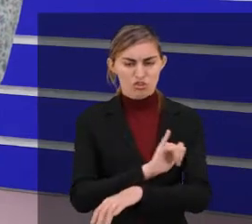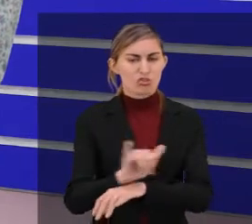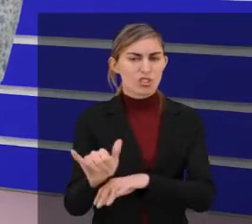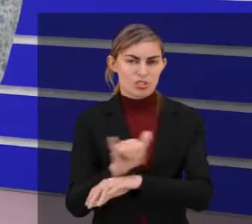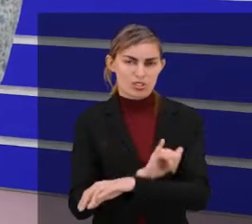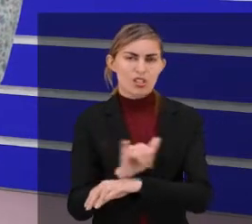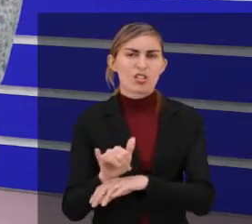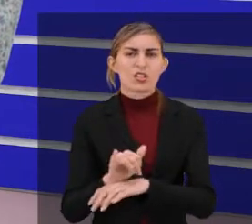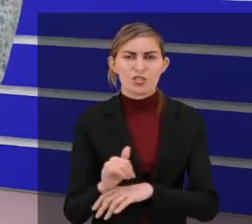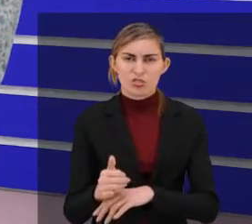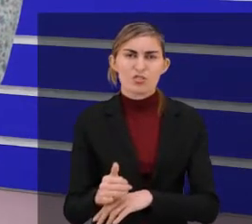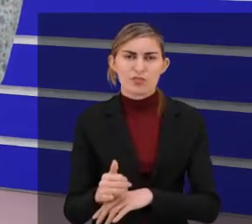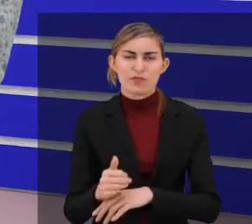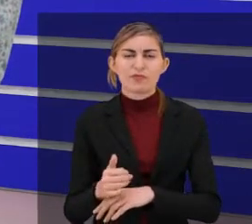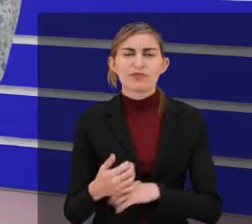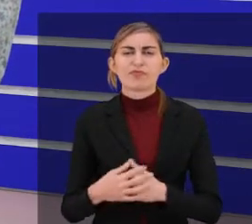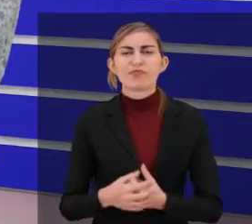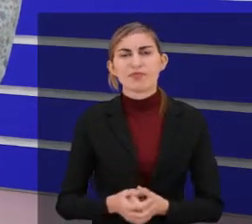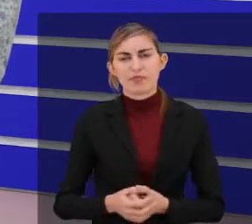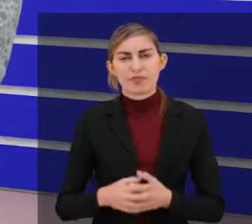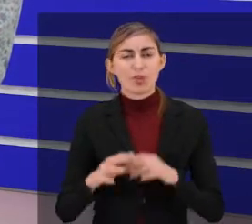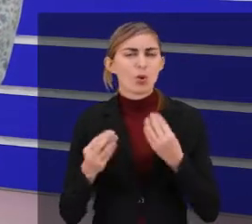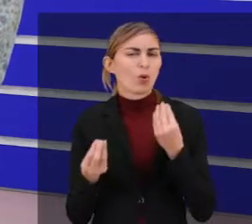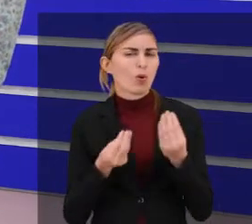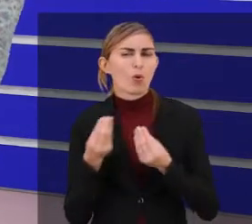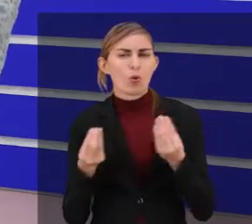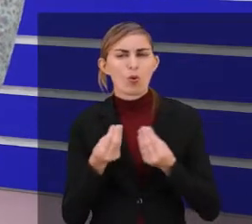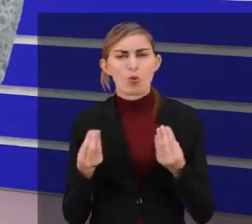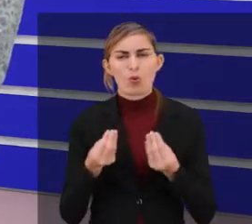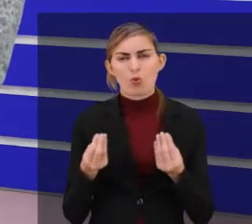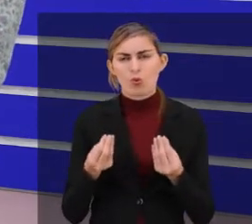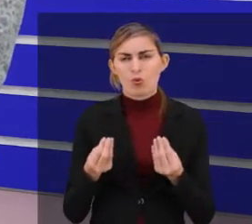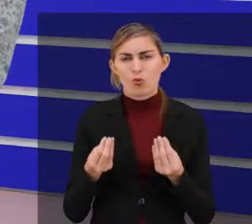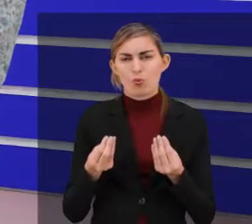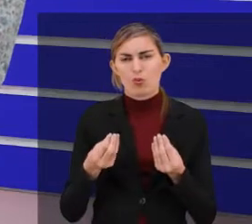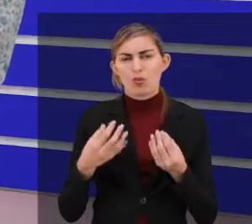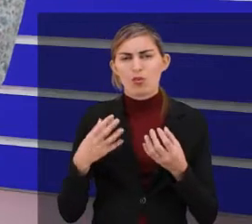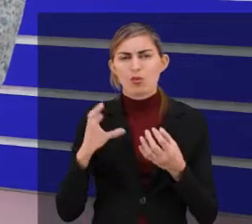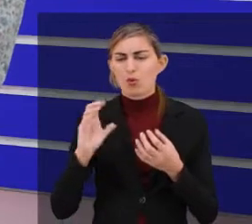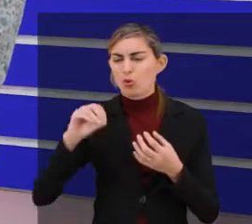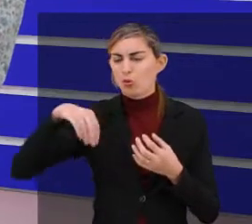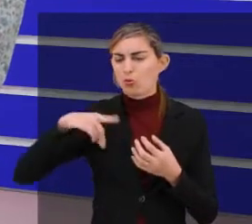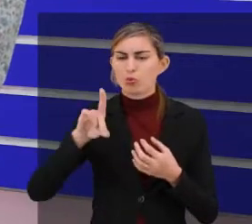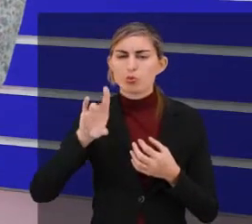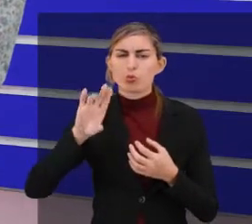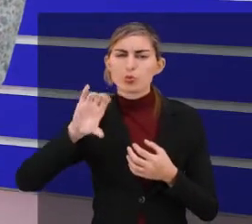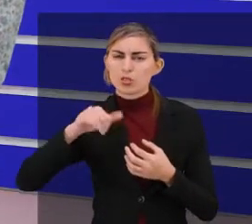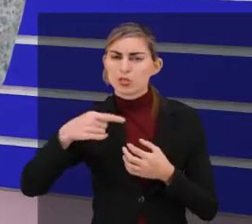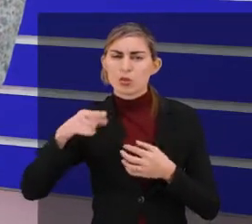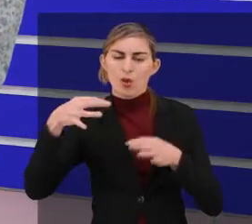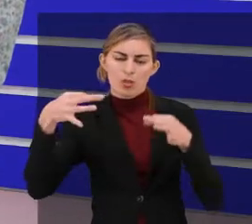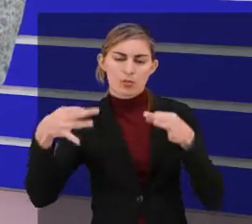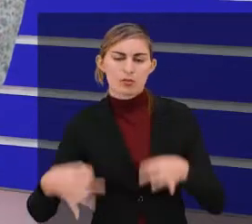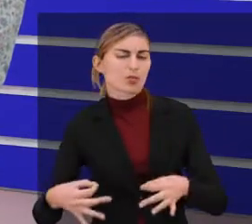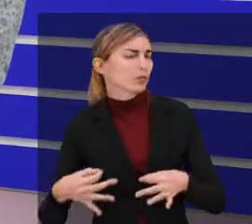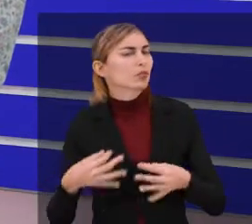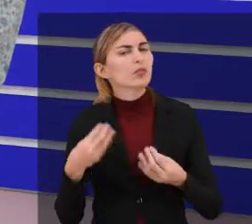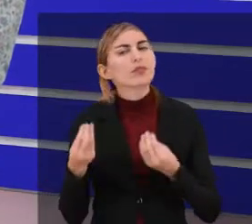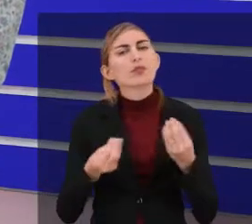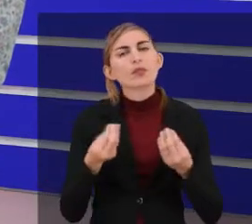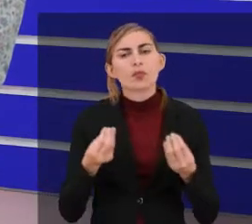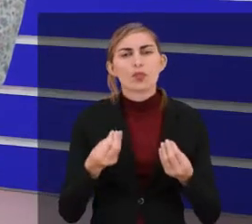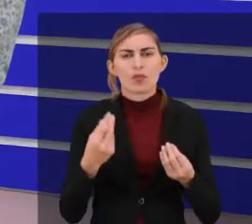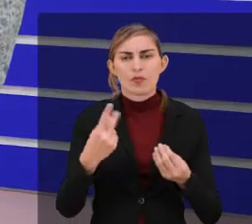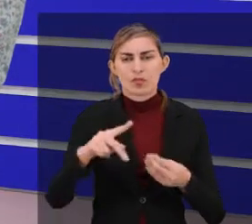estratégias tentando ludibriar. Agora, como seria uma condução assertiva? professora? Uma condução assertiva